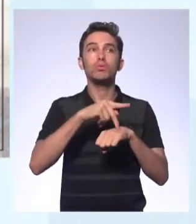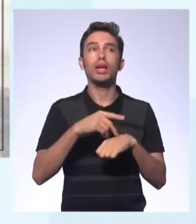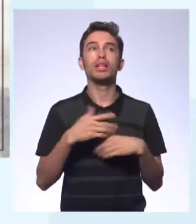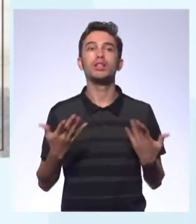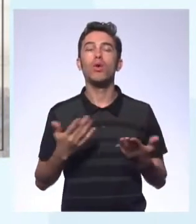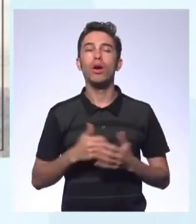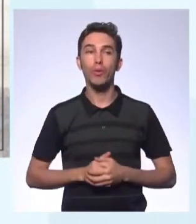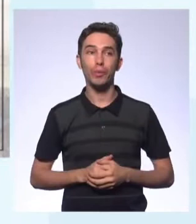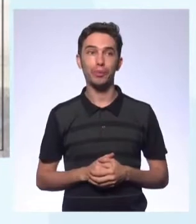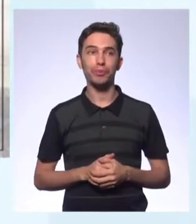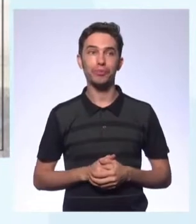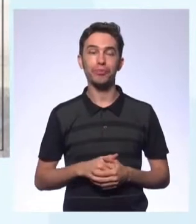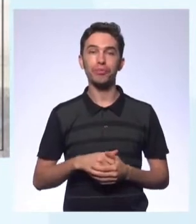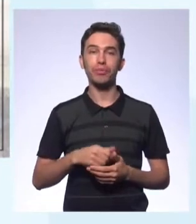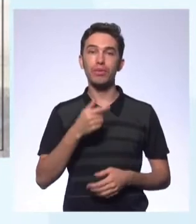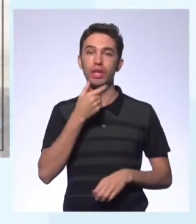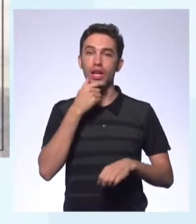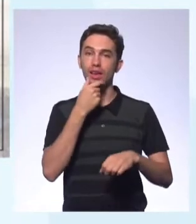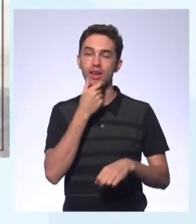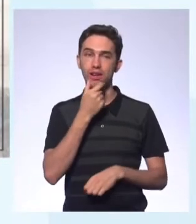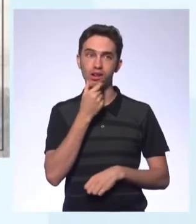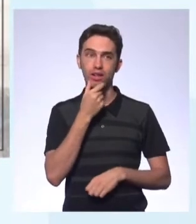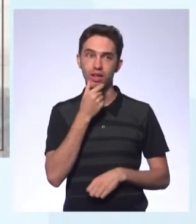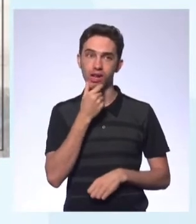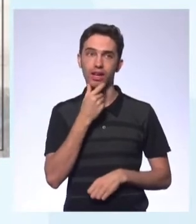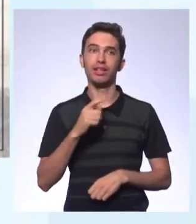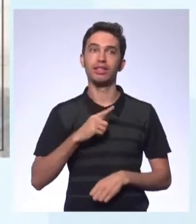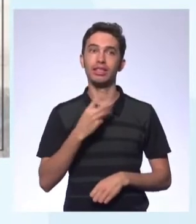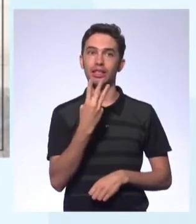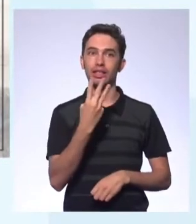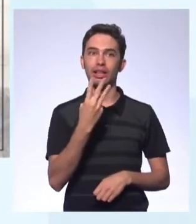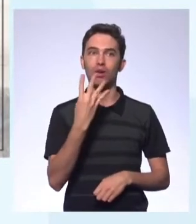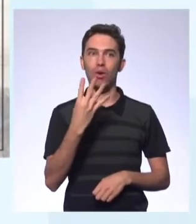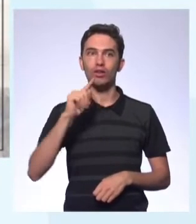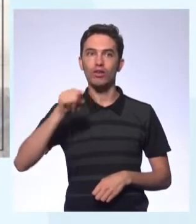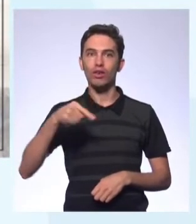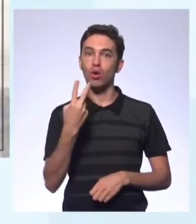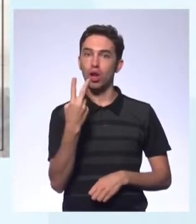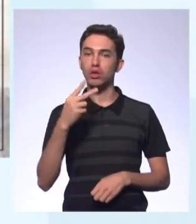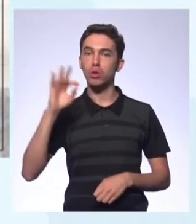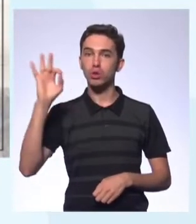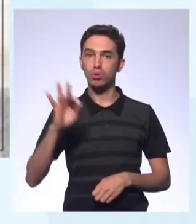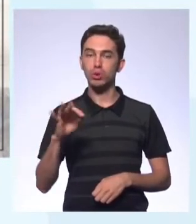escravizados. Vamos lá, Inglaterra tinha 34,2% de